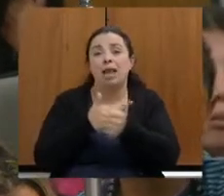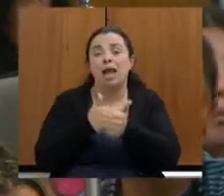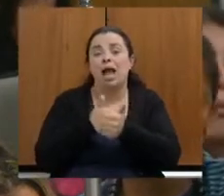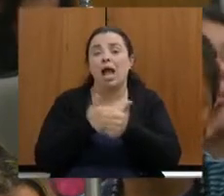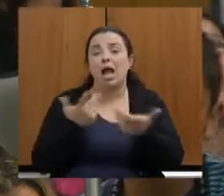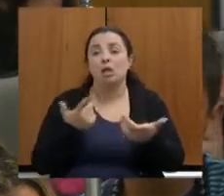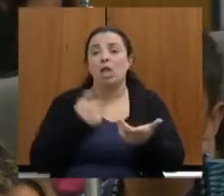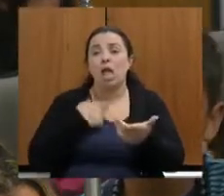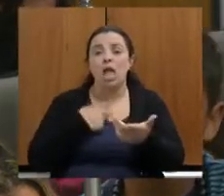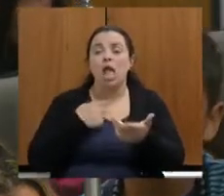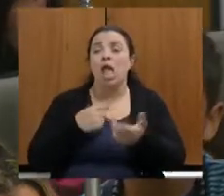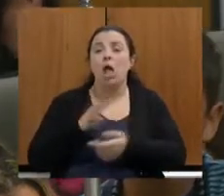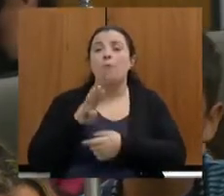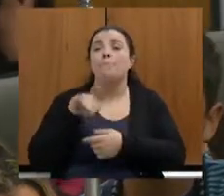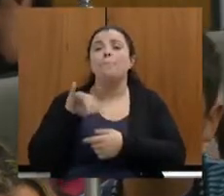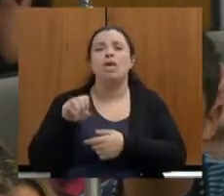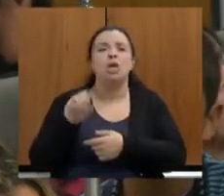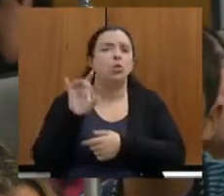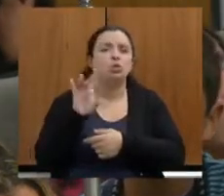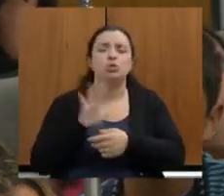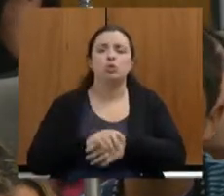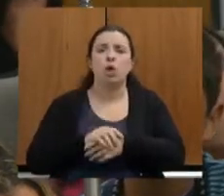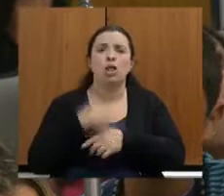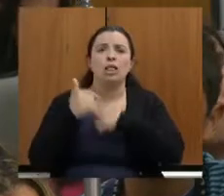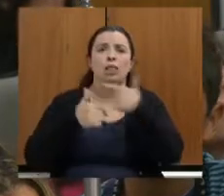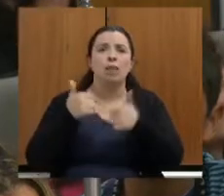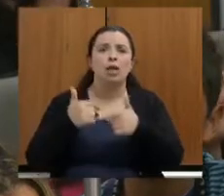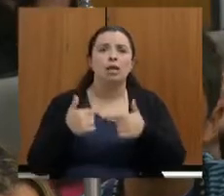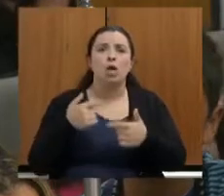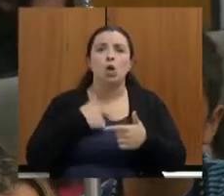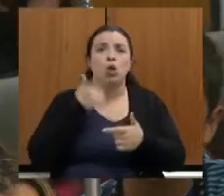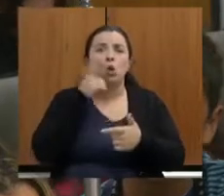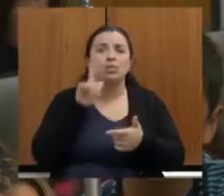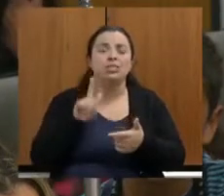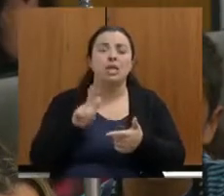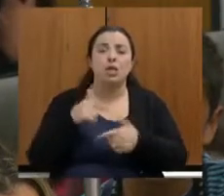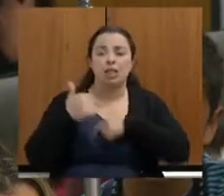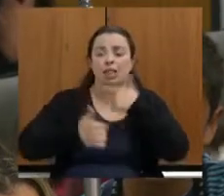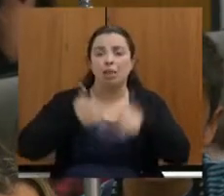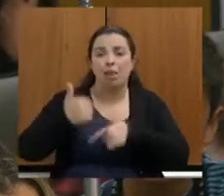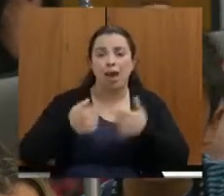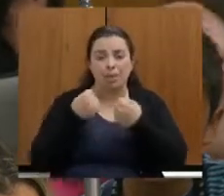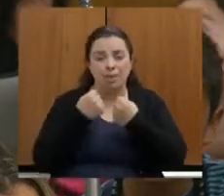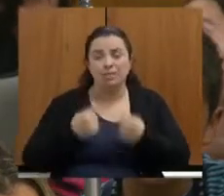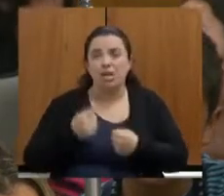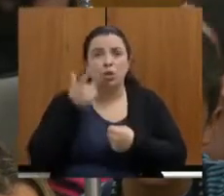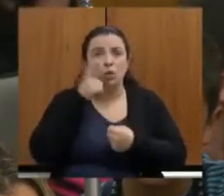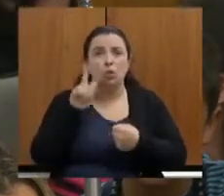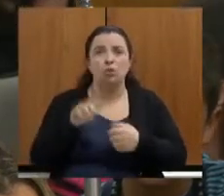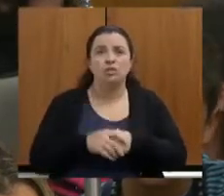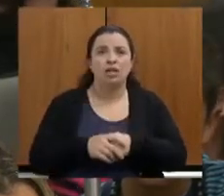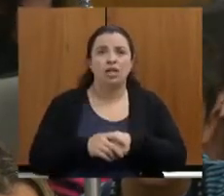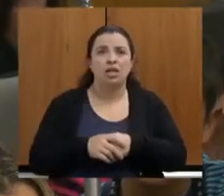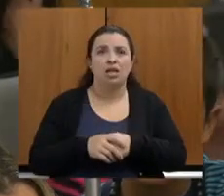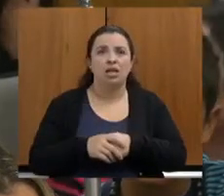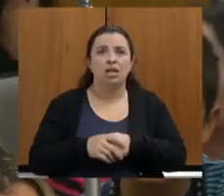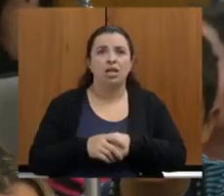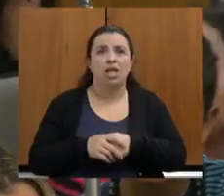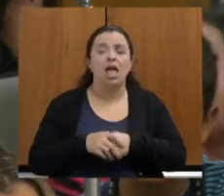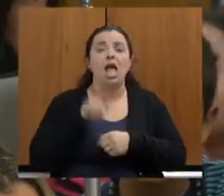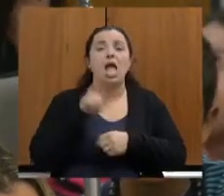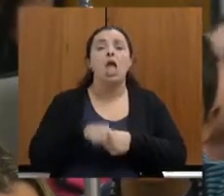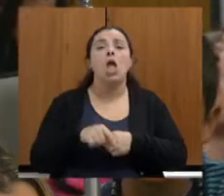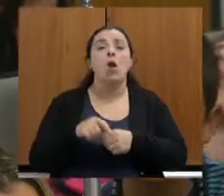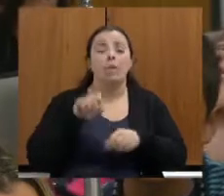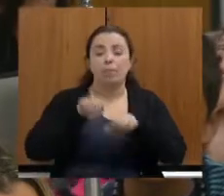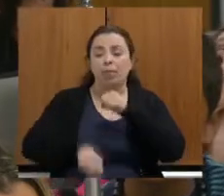que quando eu vou fazer um certo tipo de serviço pesado eu não aguento acidente desse braço de transporte no reino de caixa na lama dela que você me